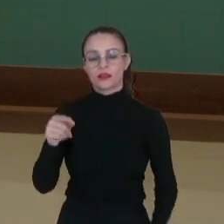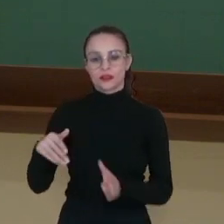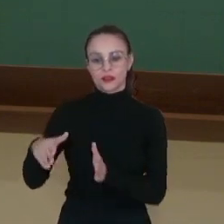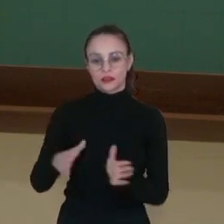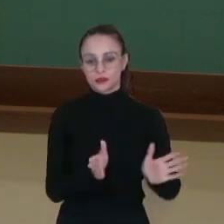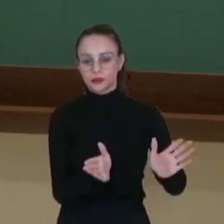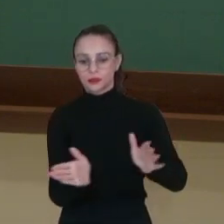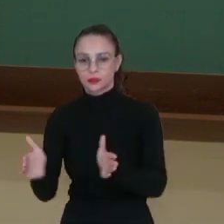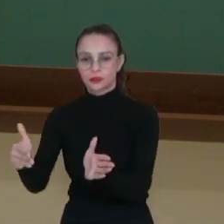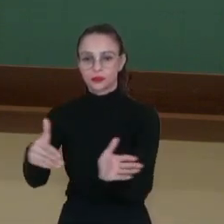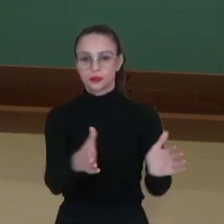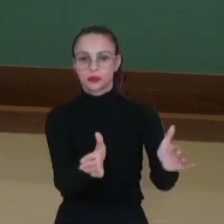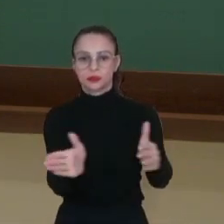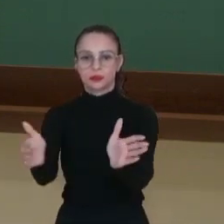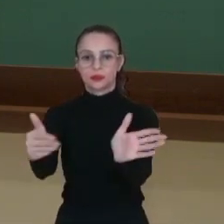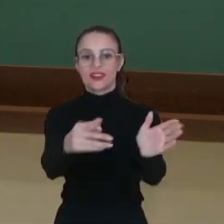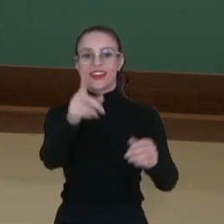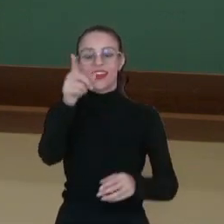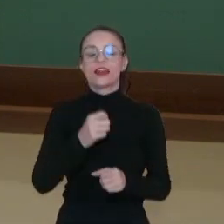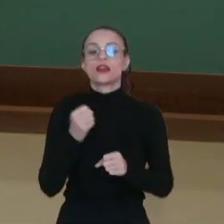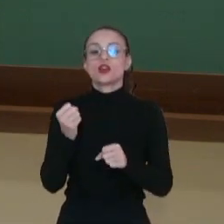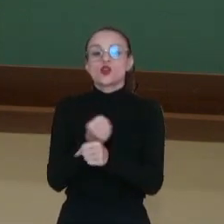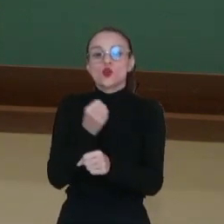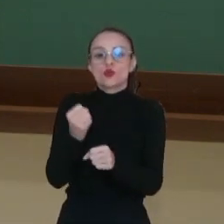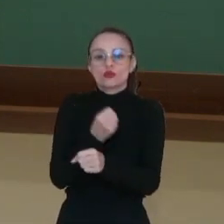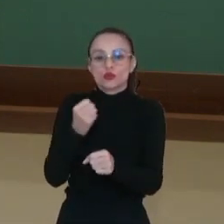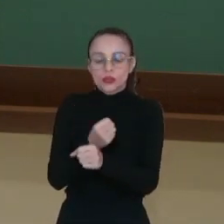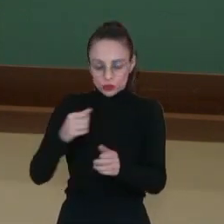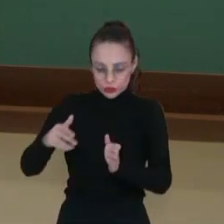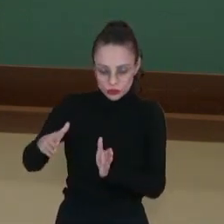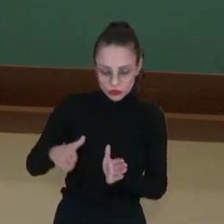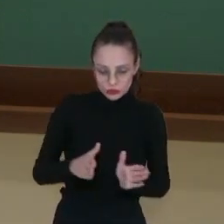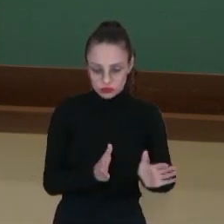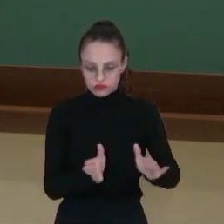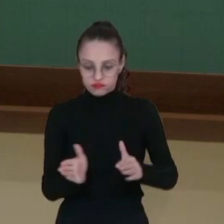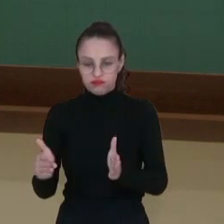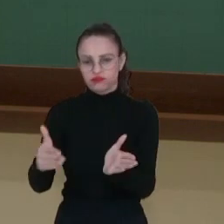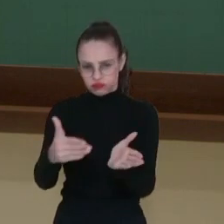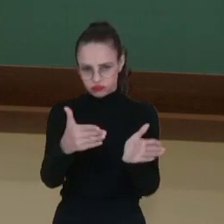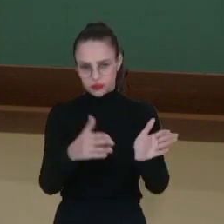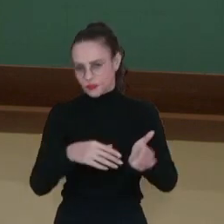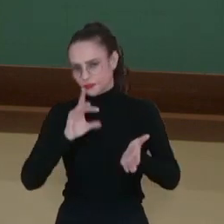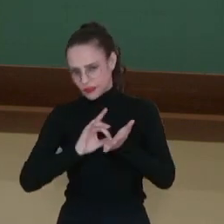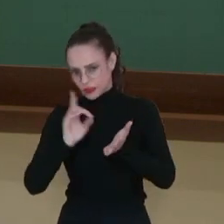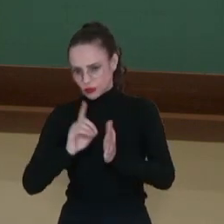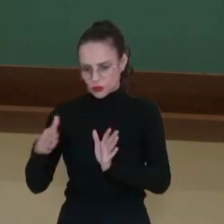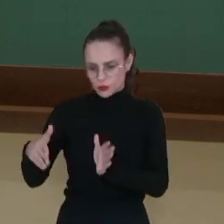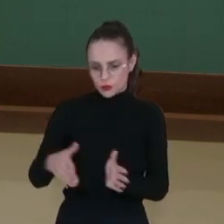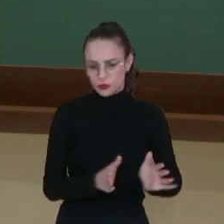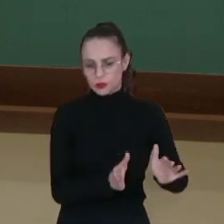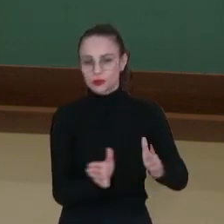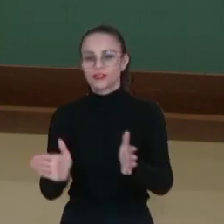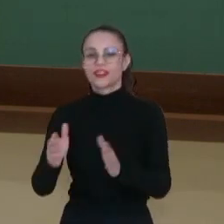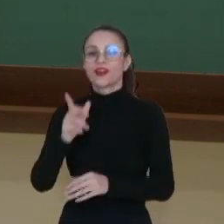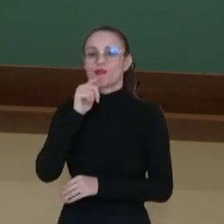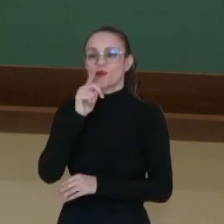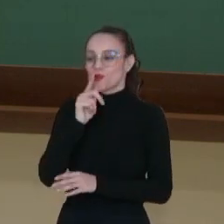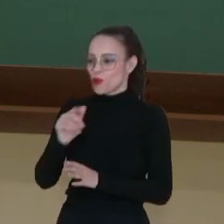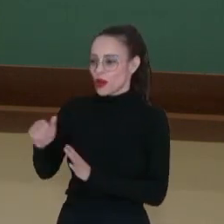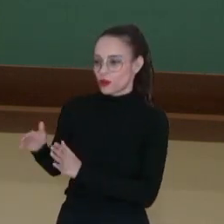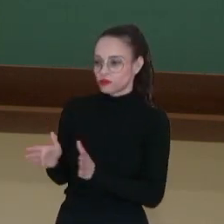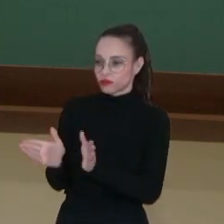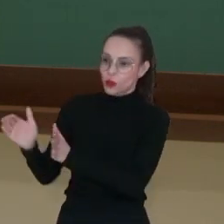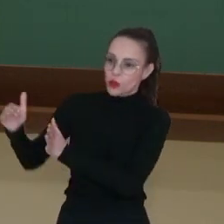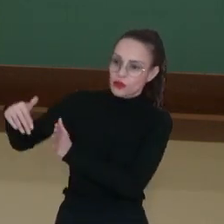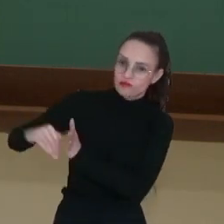de transposição. São construídos canais artificiais e aí é desviado parte da água